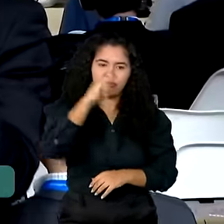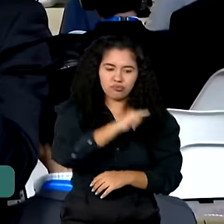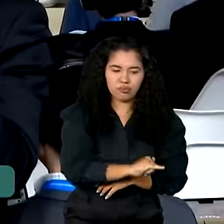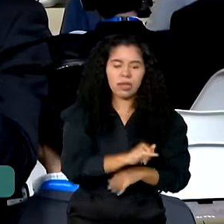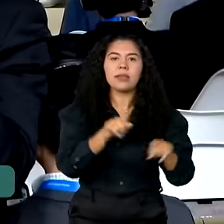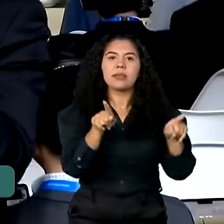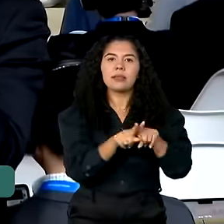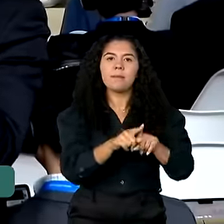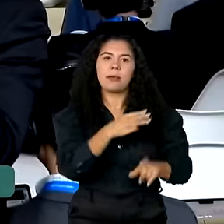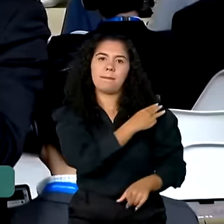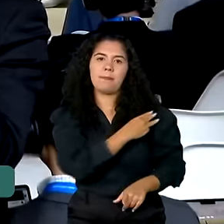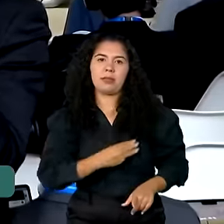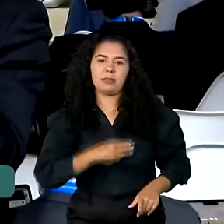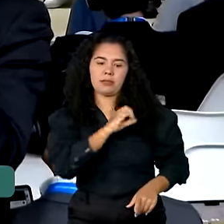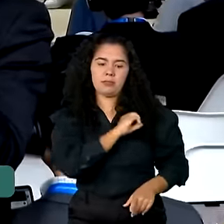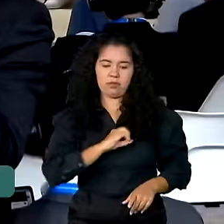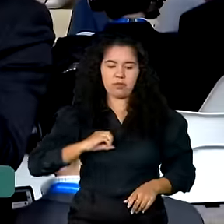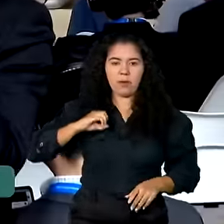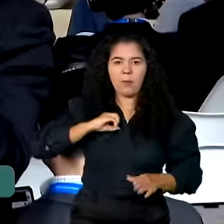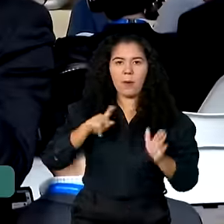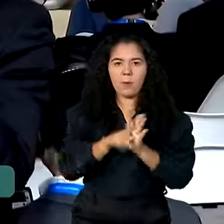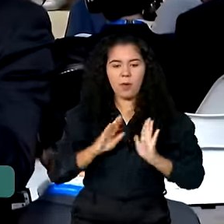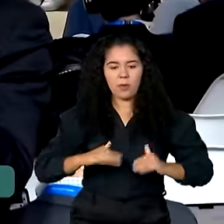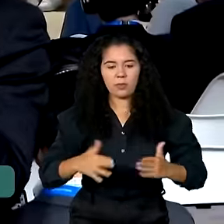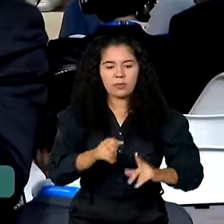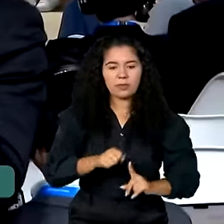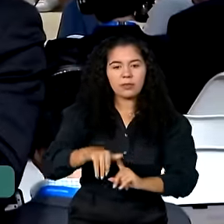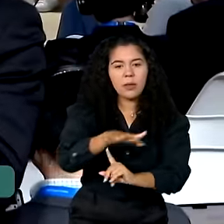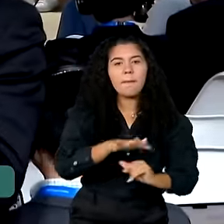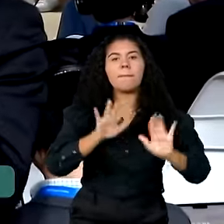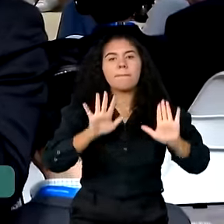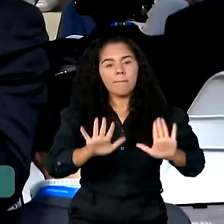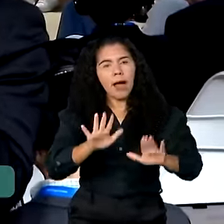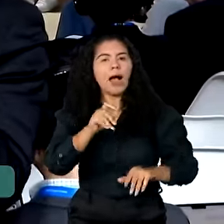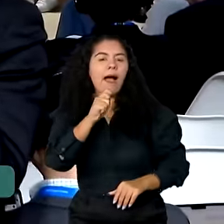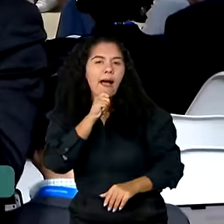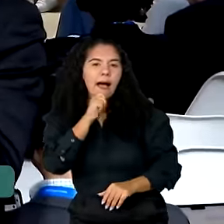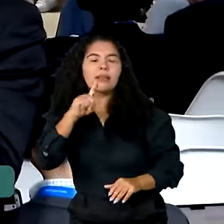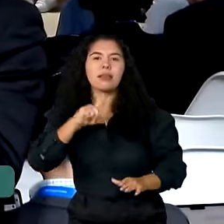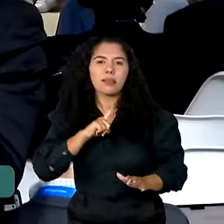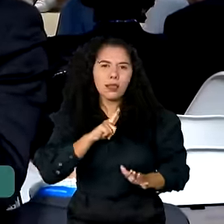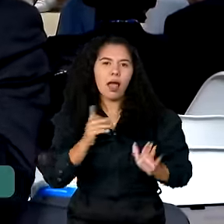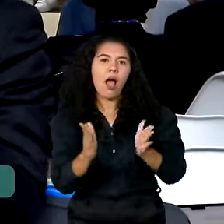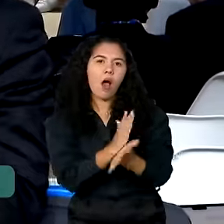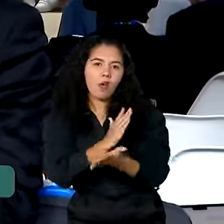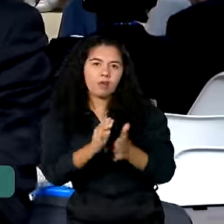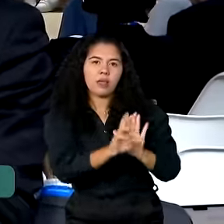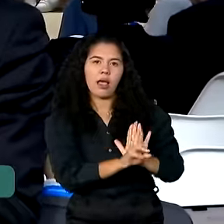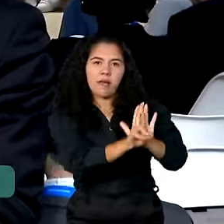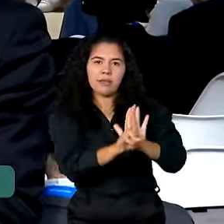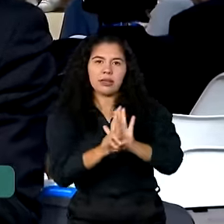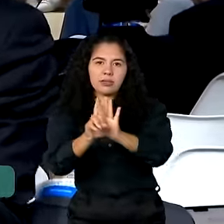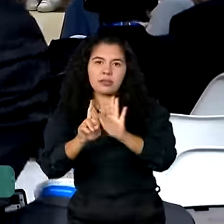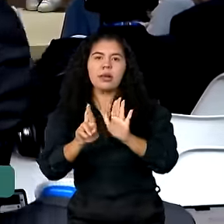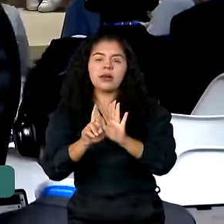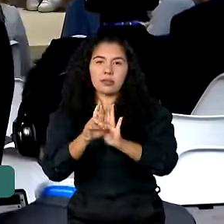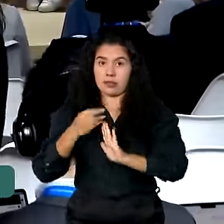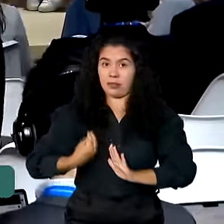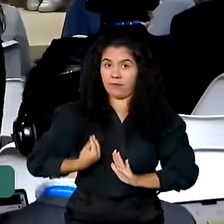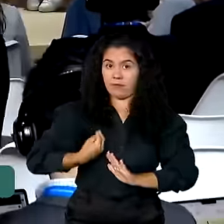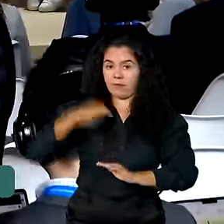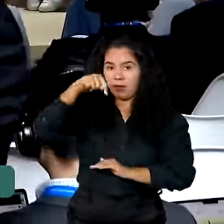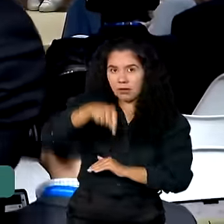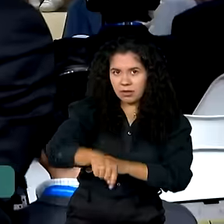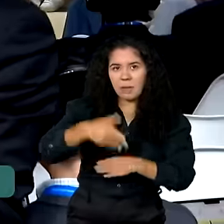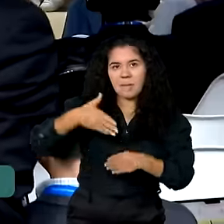Marina Silva. Mas ainda tem muito representante aqui, muitos brasileiros na COP